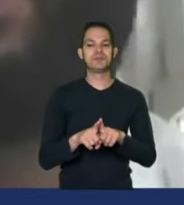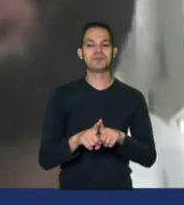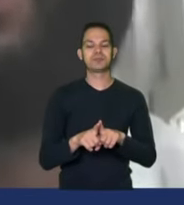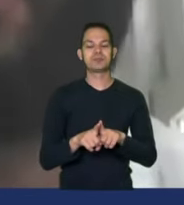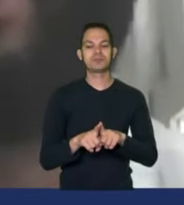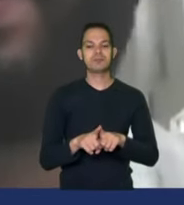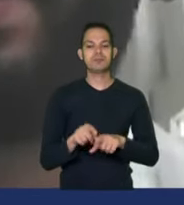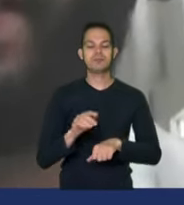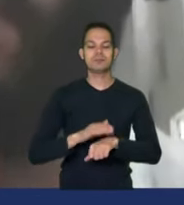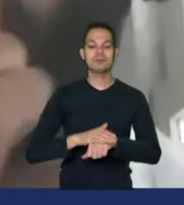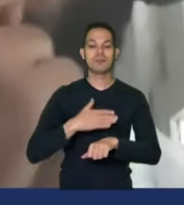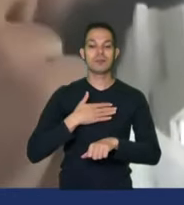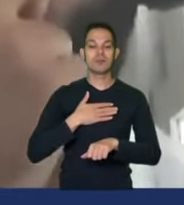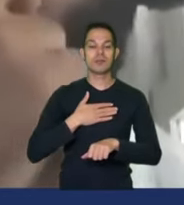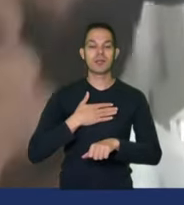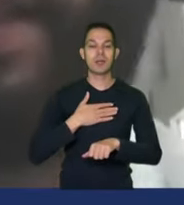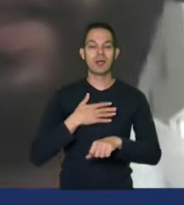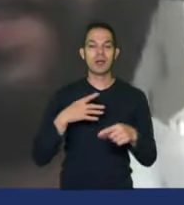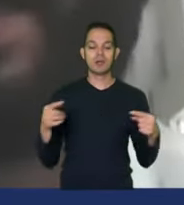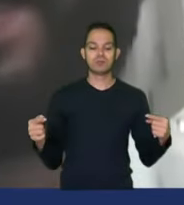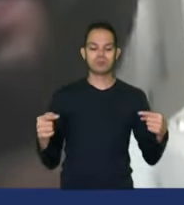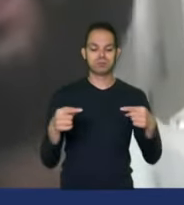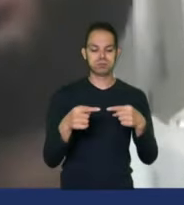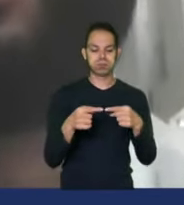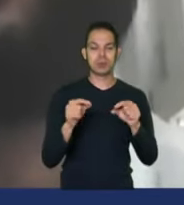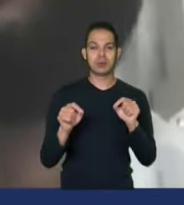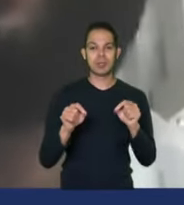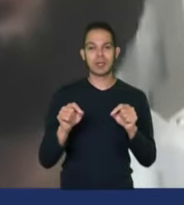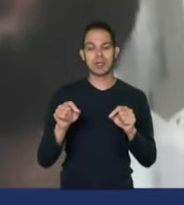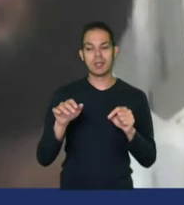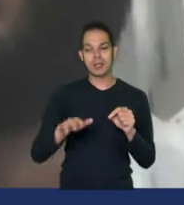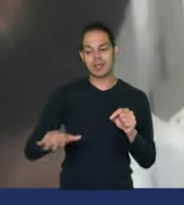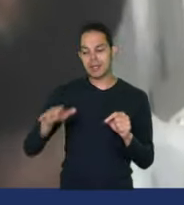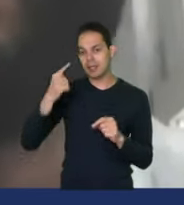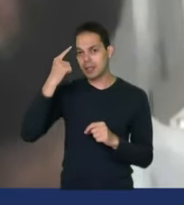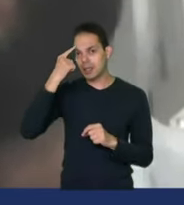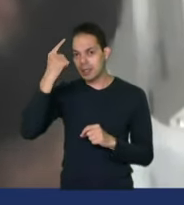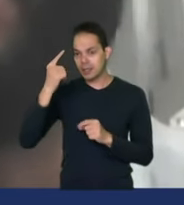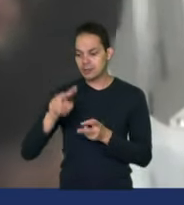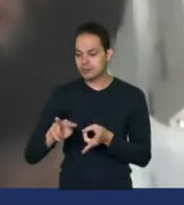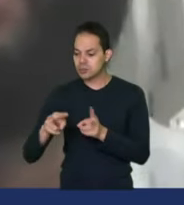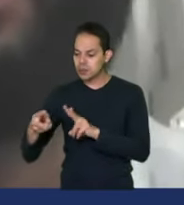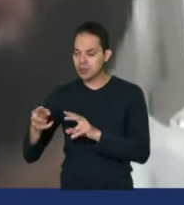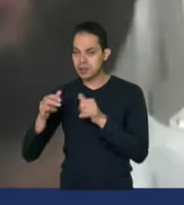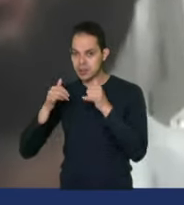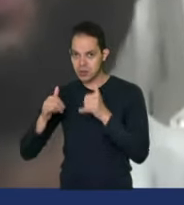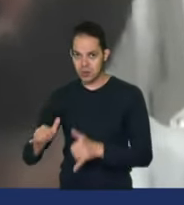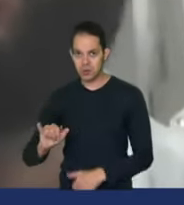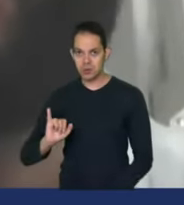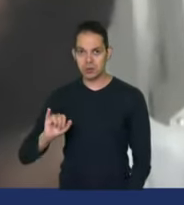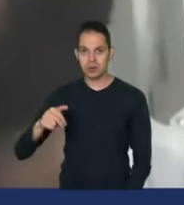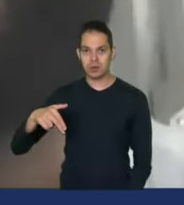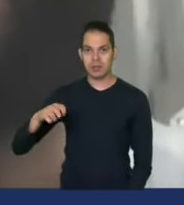eu vou fazer a correlação entre a ideia de transição energética que o INEP tem e o processo de